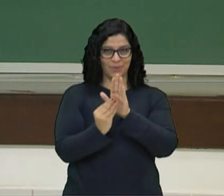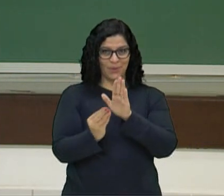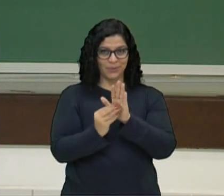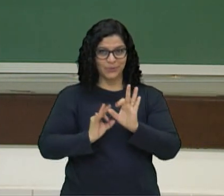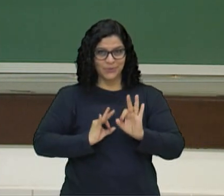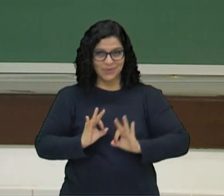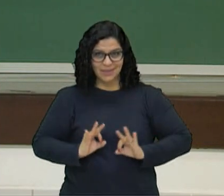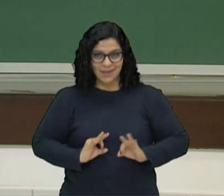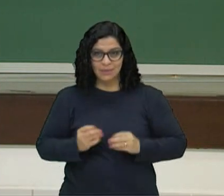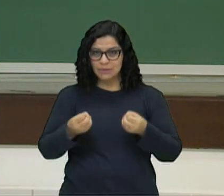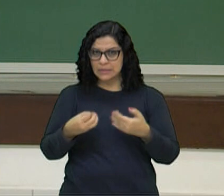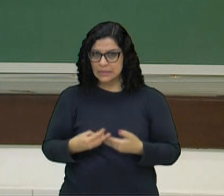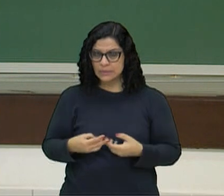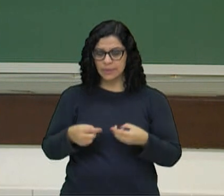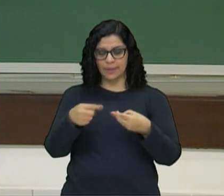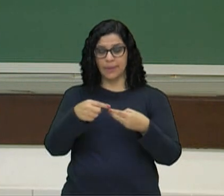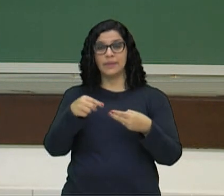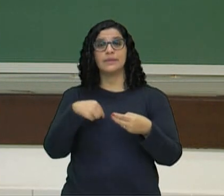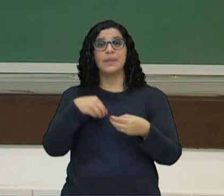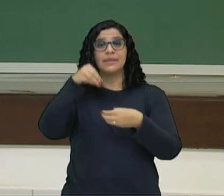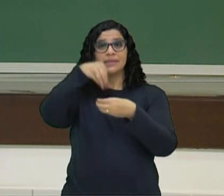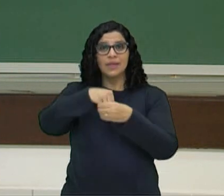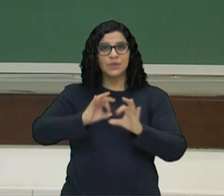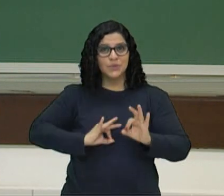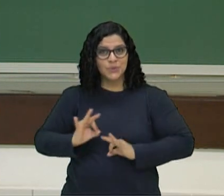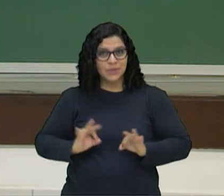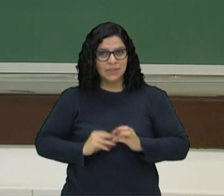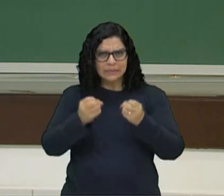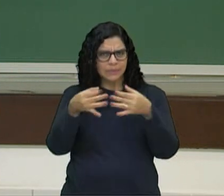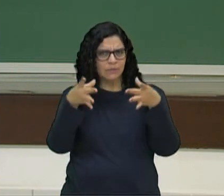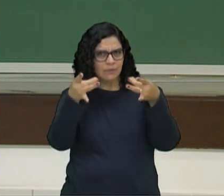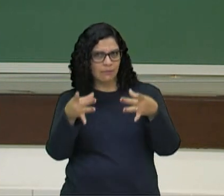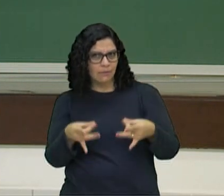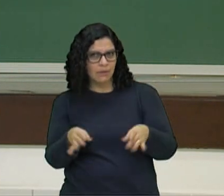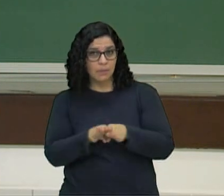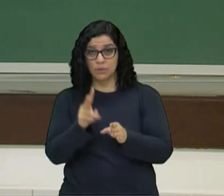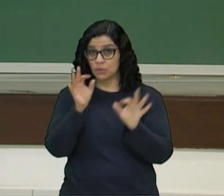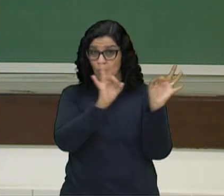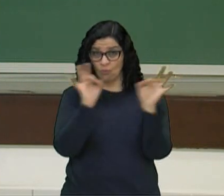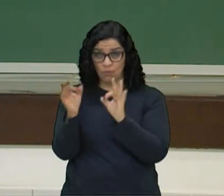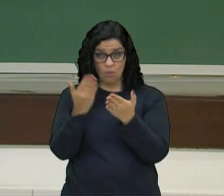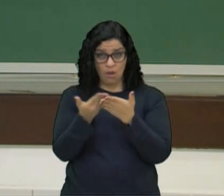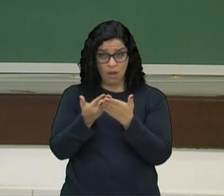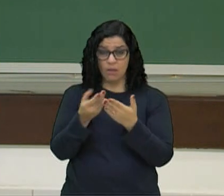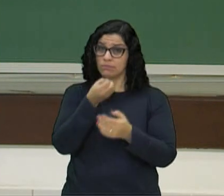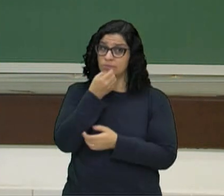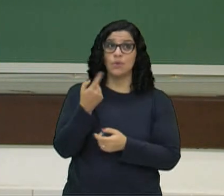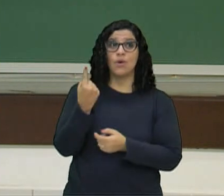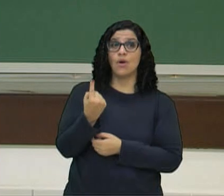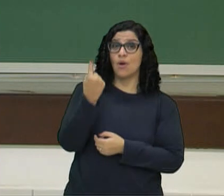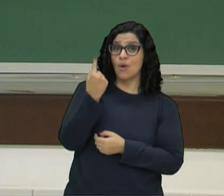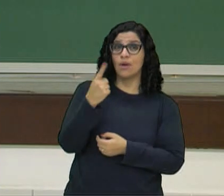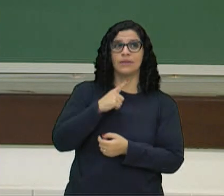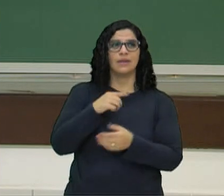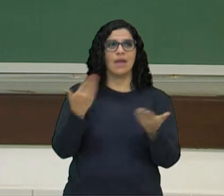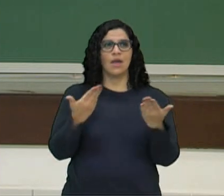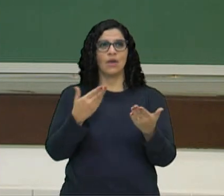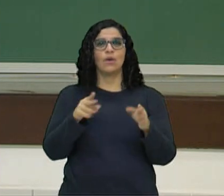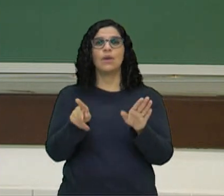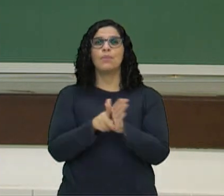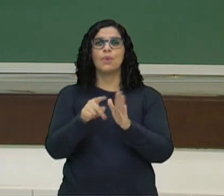célula que falava de membranas e o interior da célula, organelas. Não viu a aula? Então tá bom, olha aqui ó, na nossa